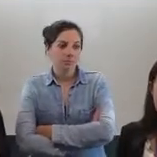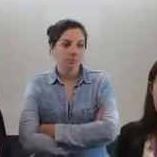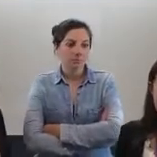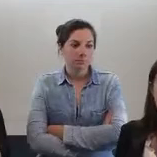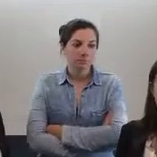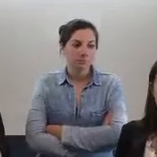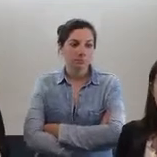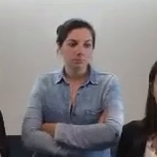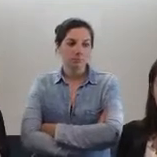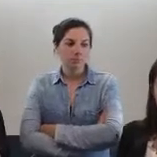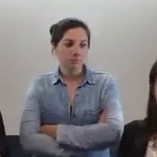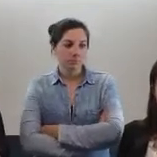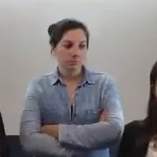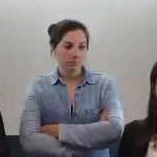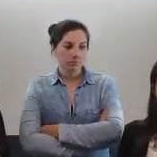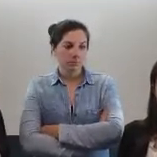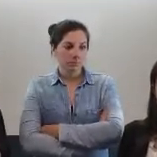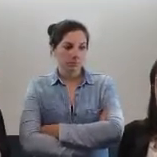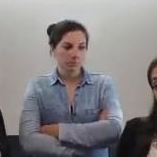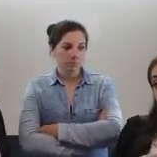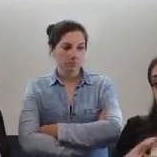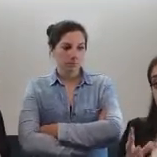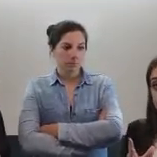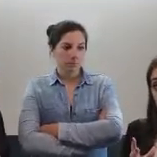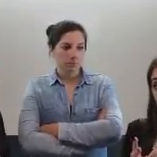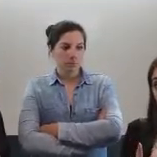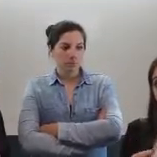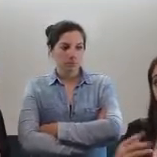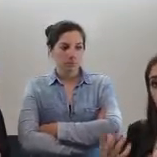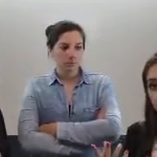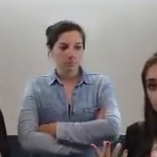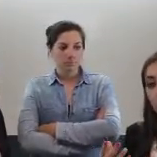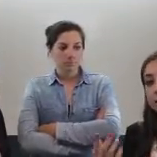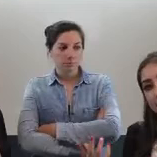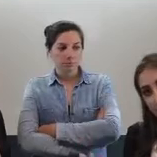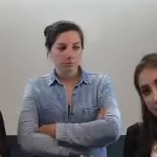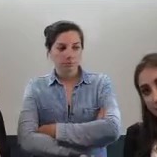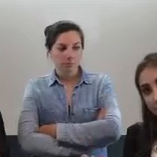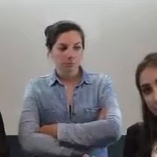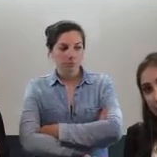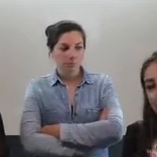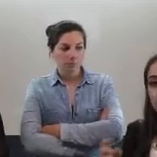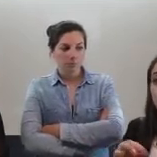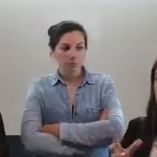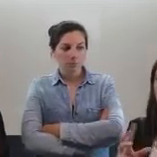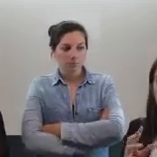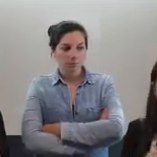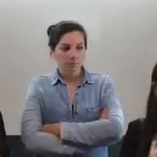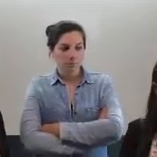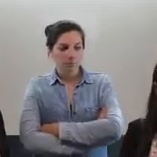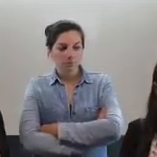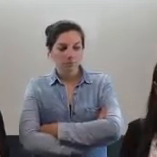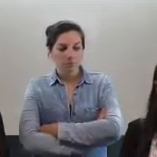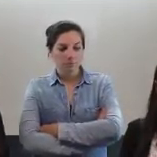obesidade, né? Eu posso colocar sobrepeso or obesidade, né? Que é um sinônimo